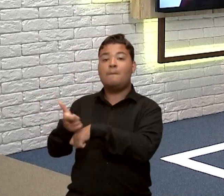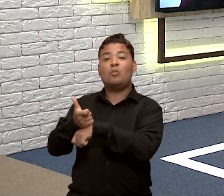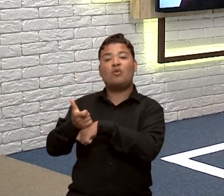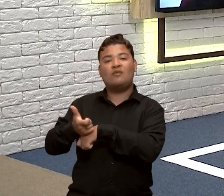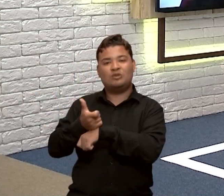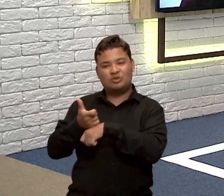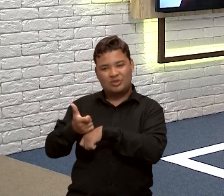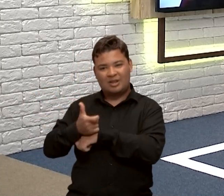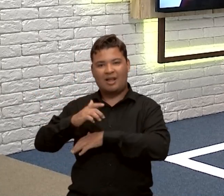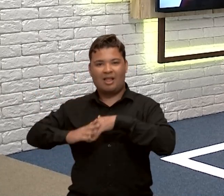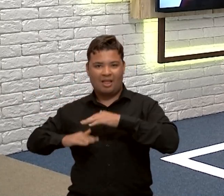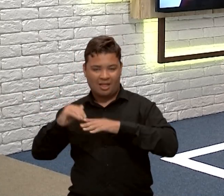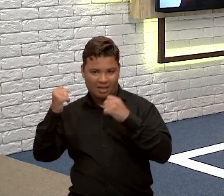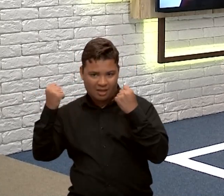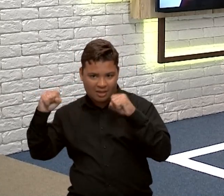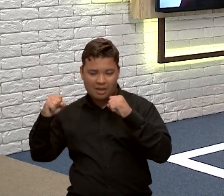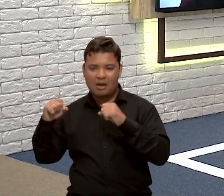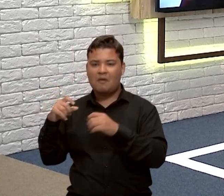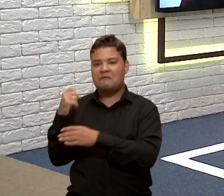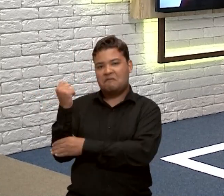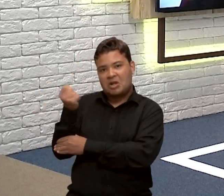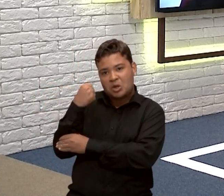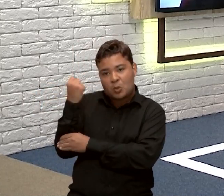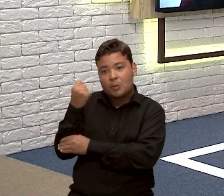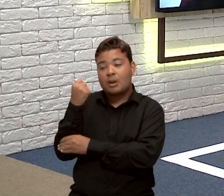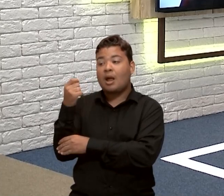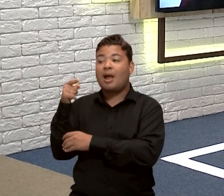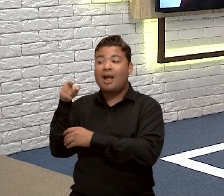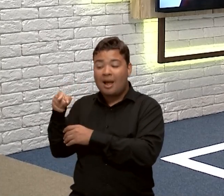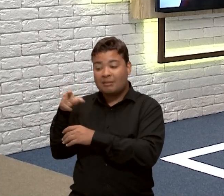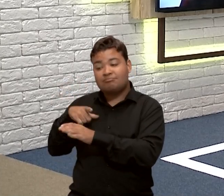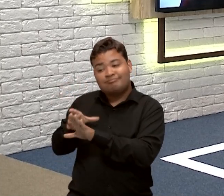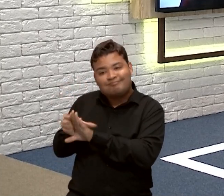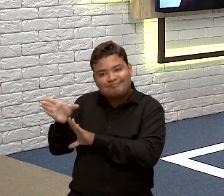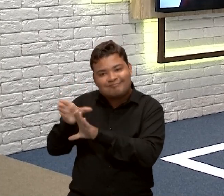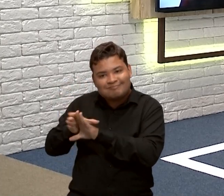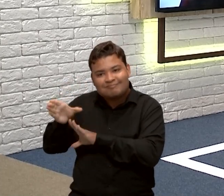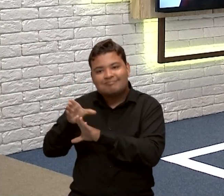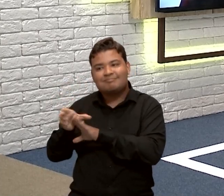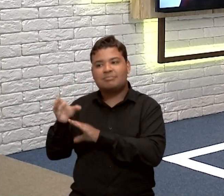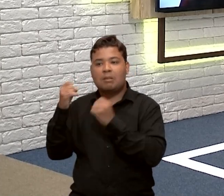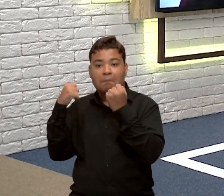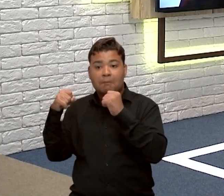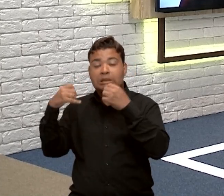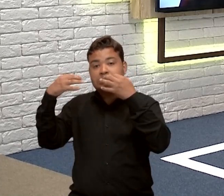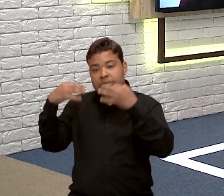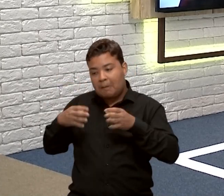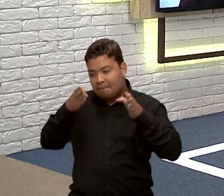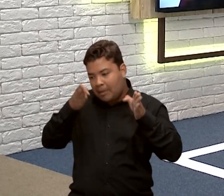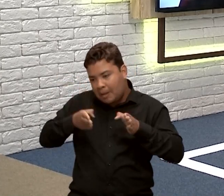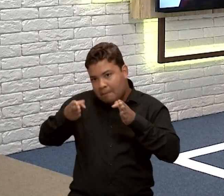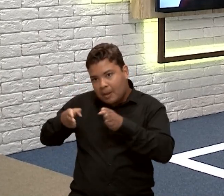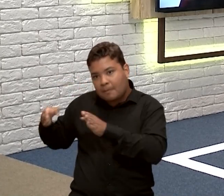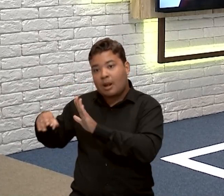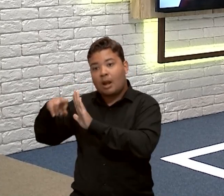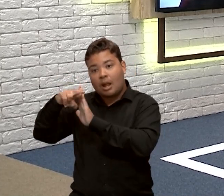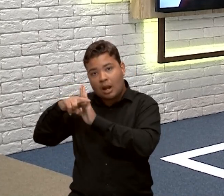física, fisioterapeuta, que vão trabalhar exercícios específicos, padronizados, ou uma